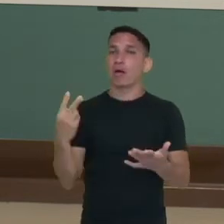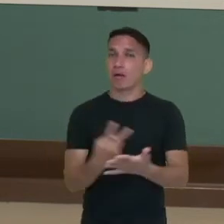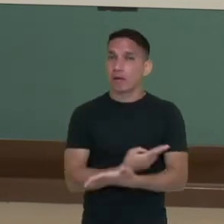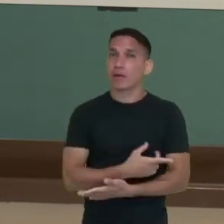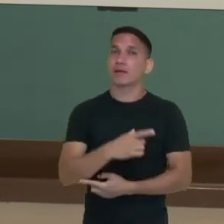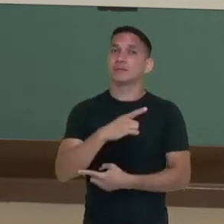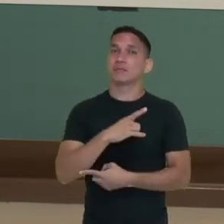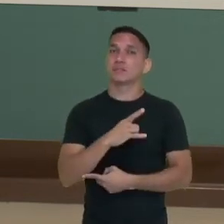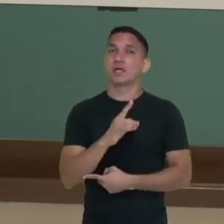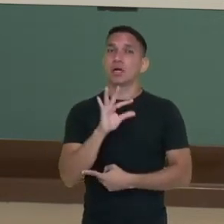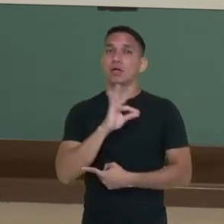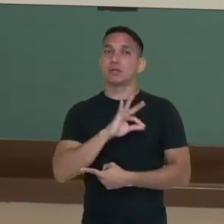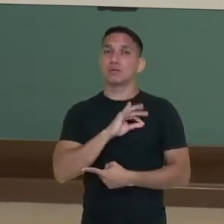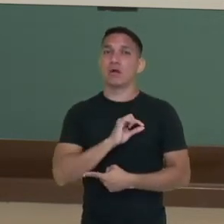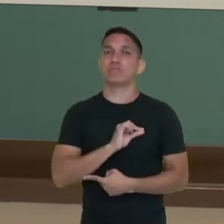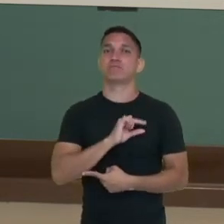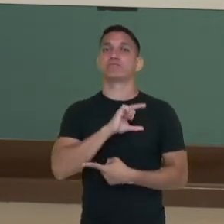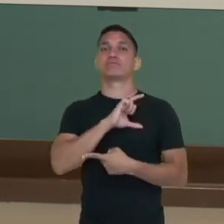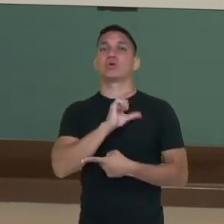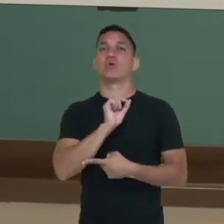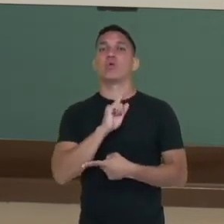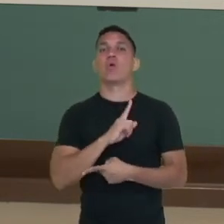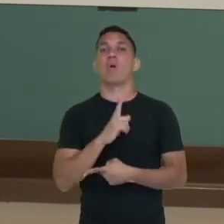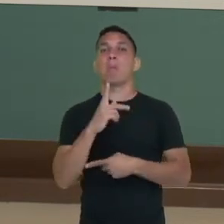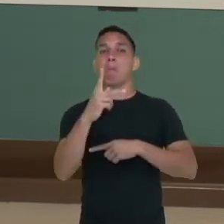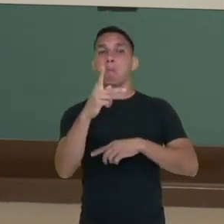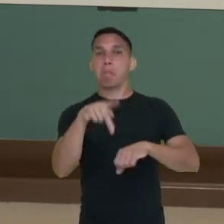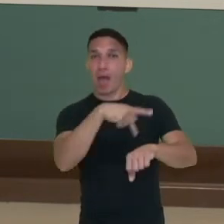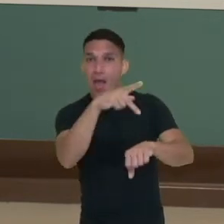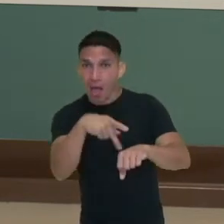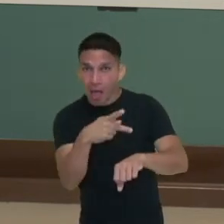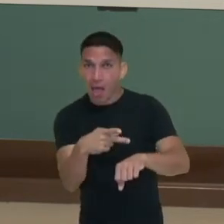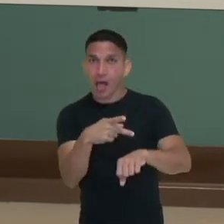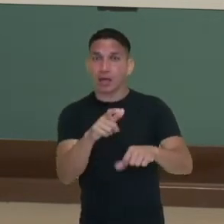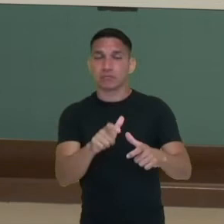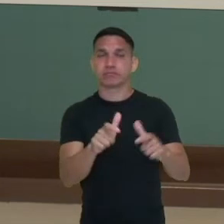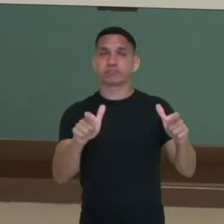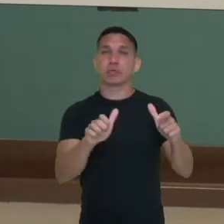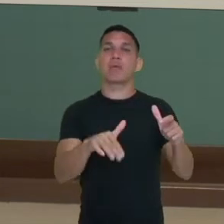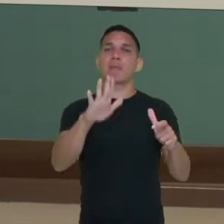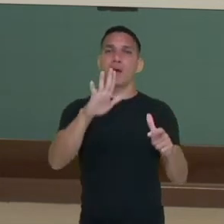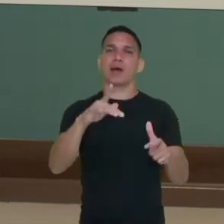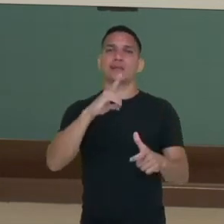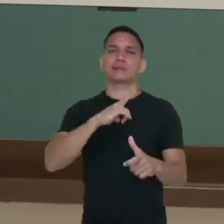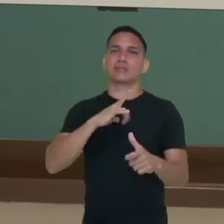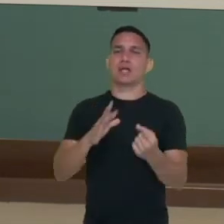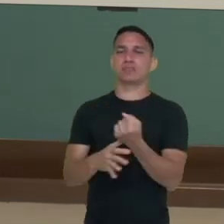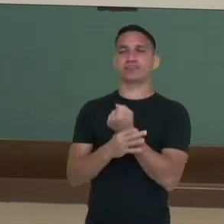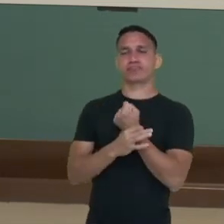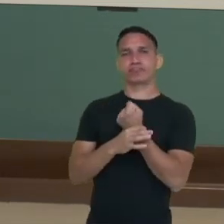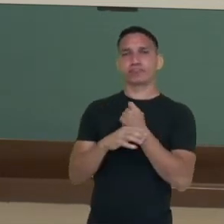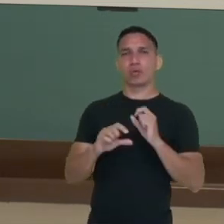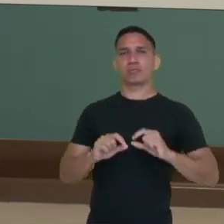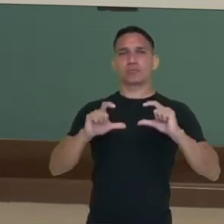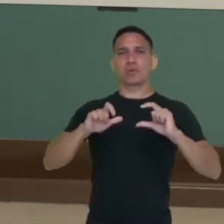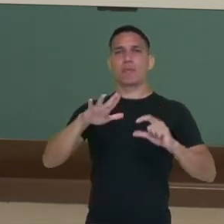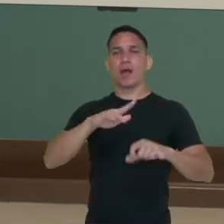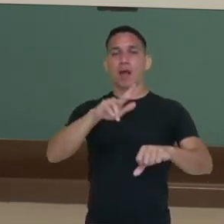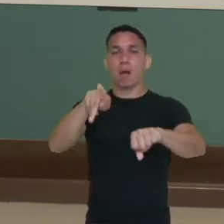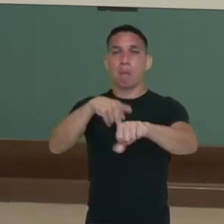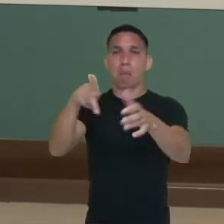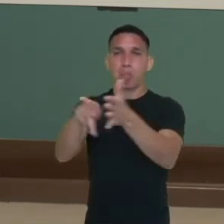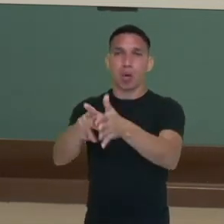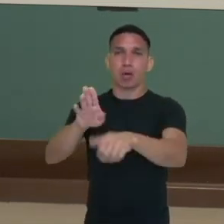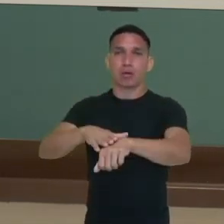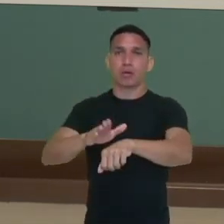margem de lucro muito grande para os países que detêm essas empresas mineradoras, e os próprios países, né, que têm os minérios